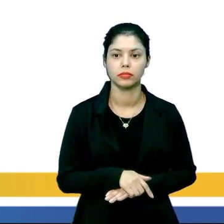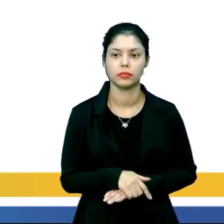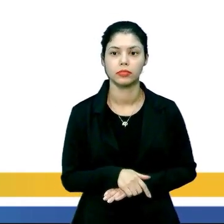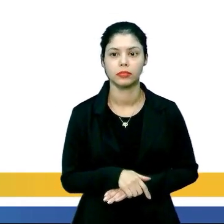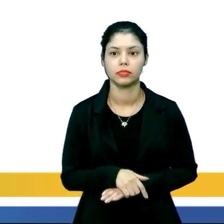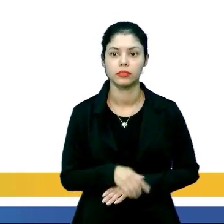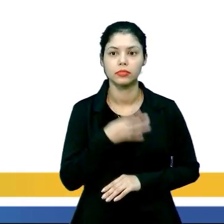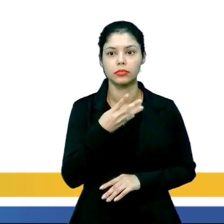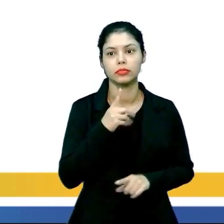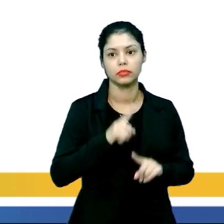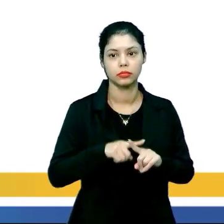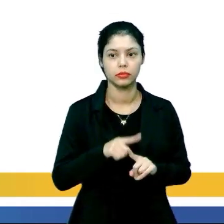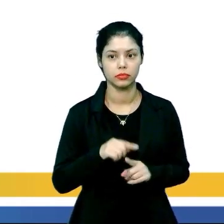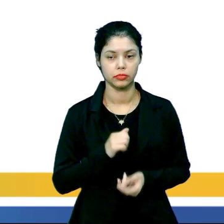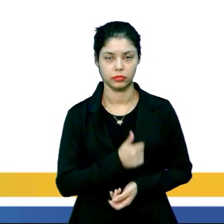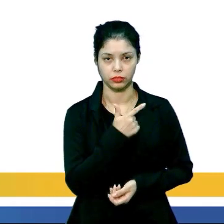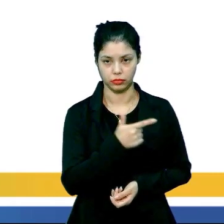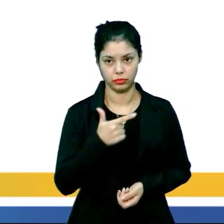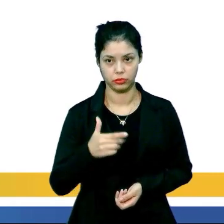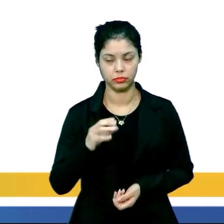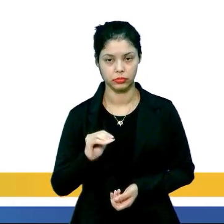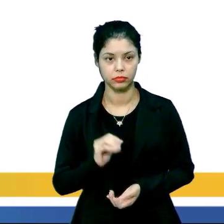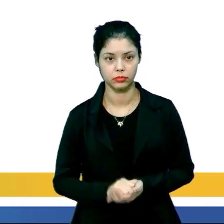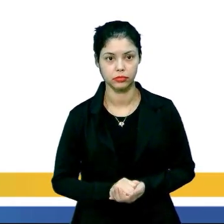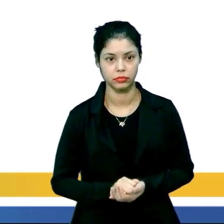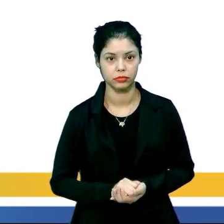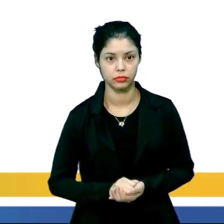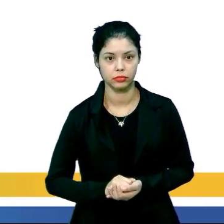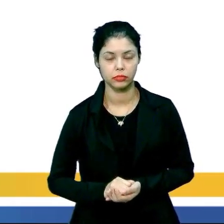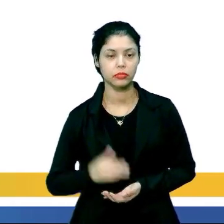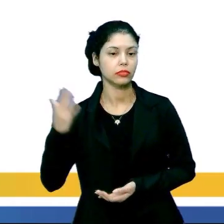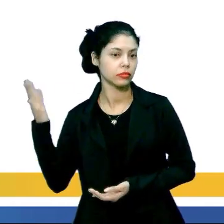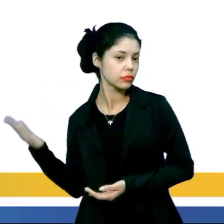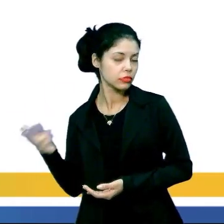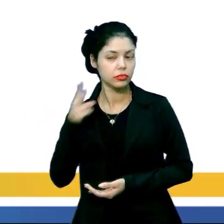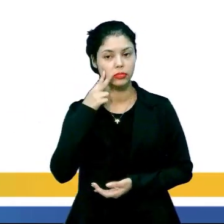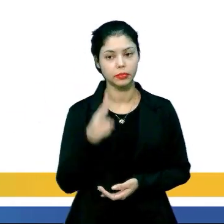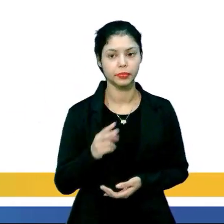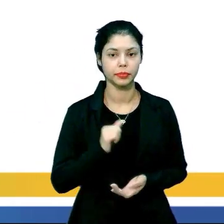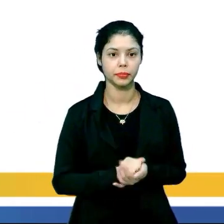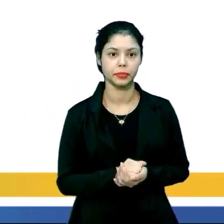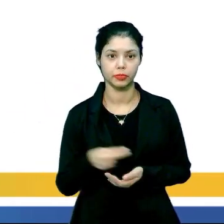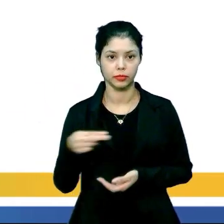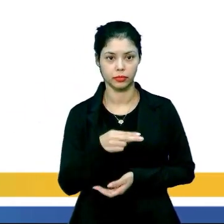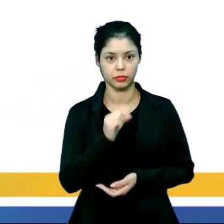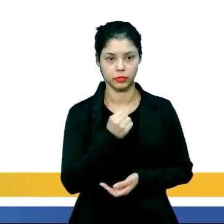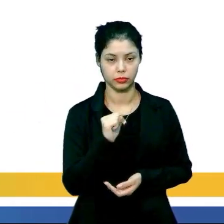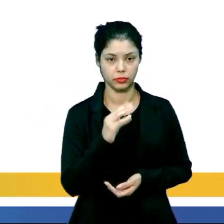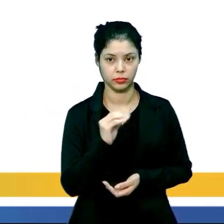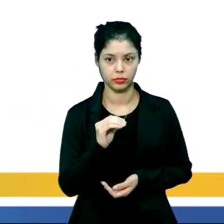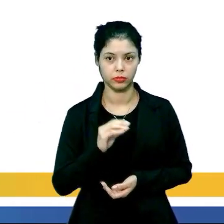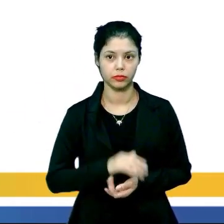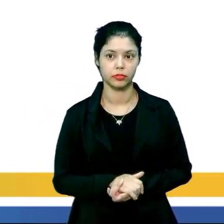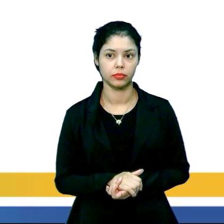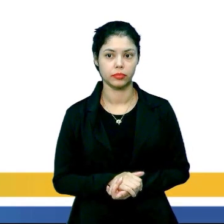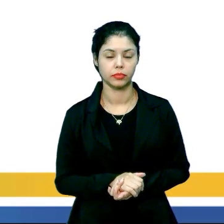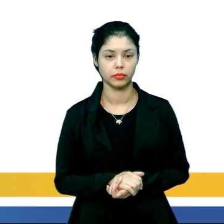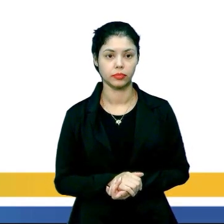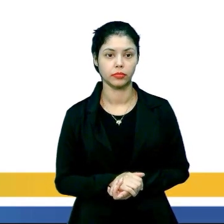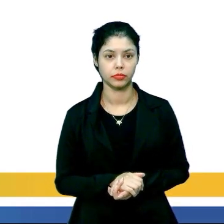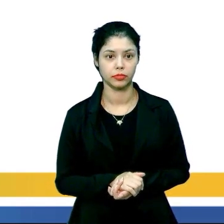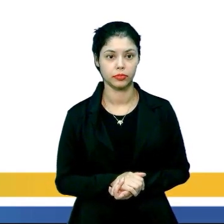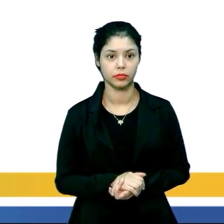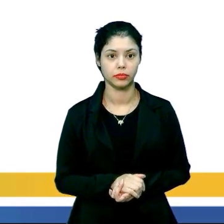Fica 4 vezes 220, como você pode ver, igual a 880